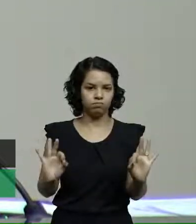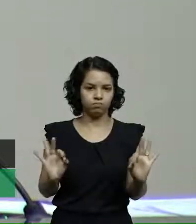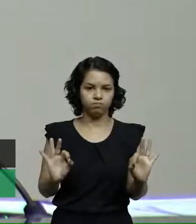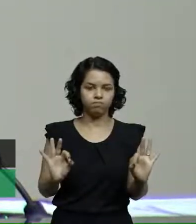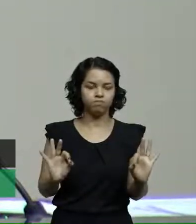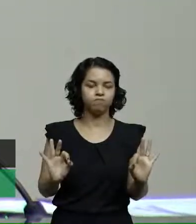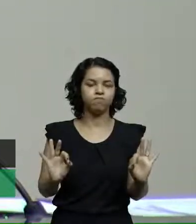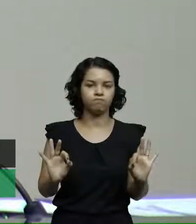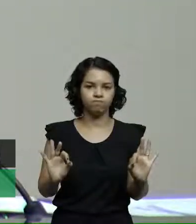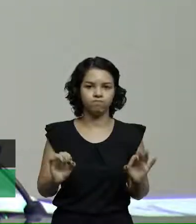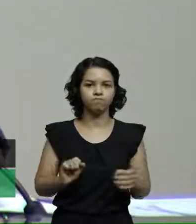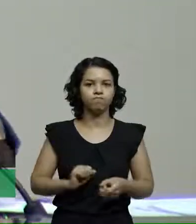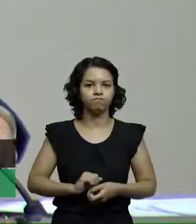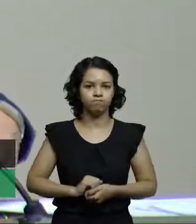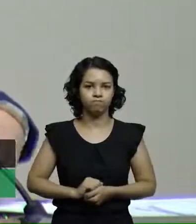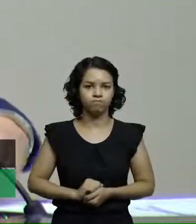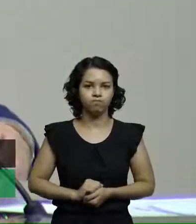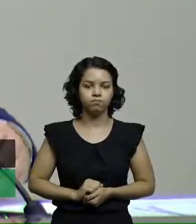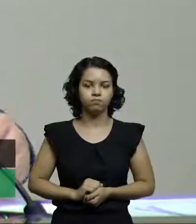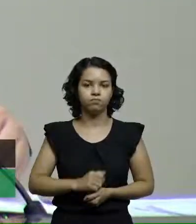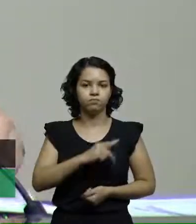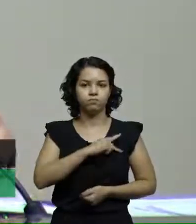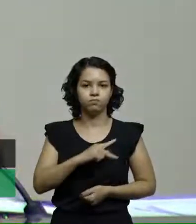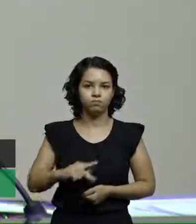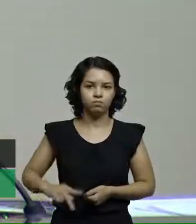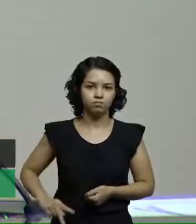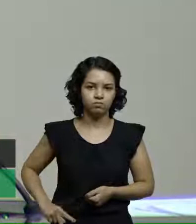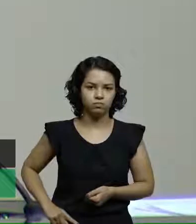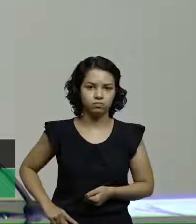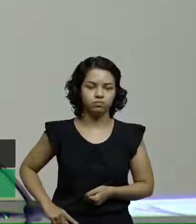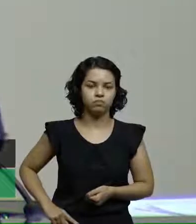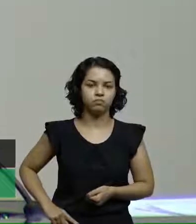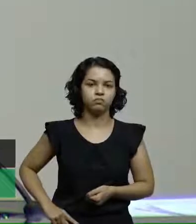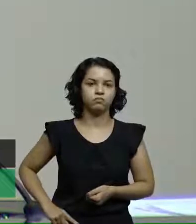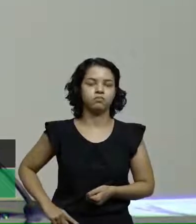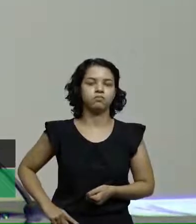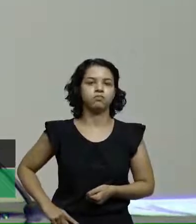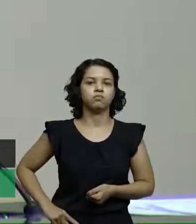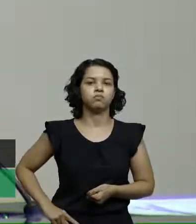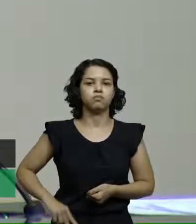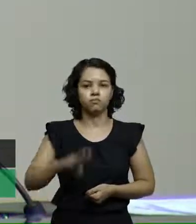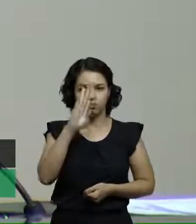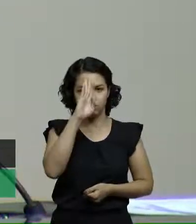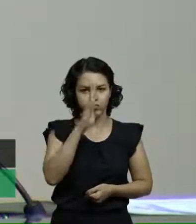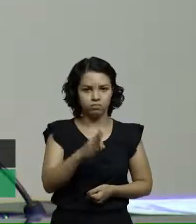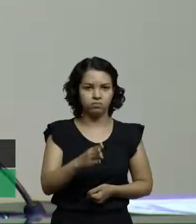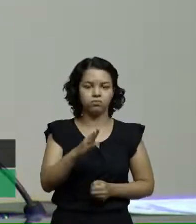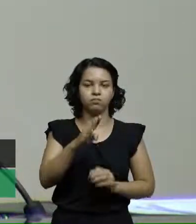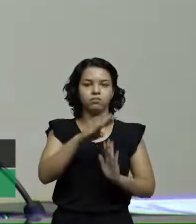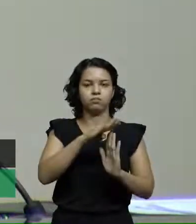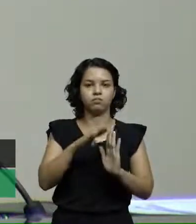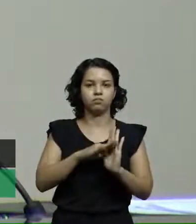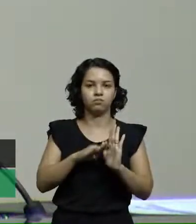oradores inscritos, esta presidência passa à ordem do dia.